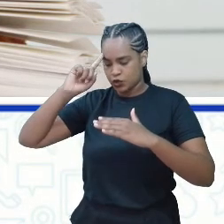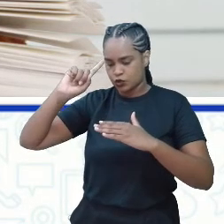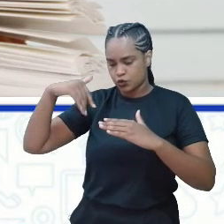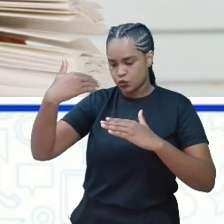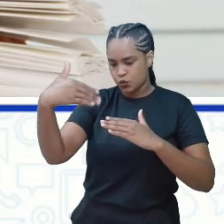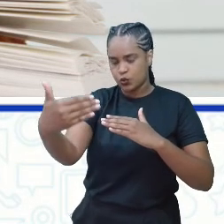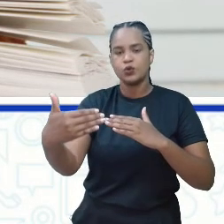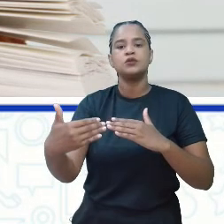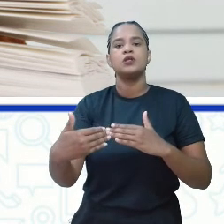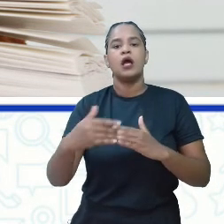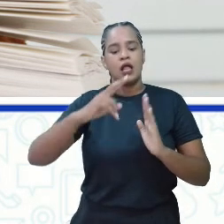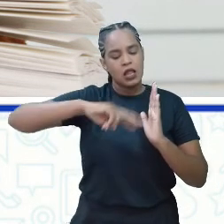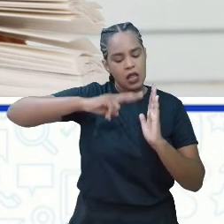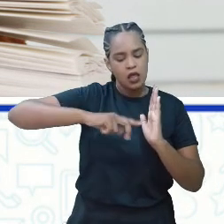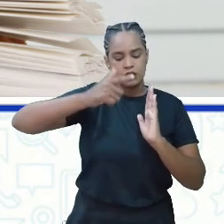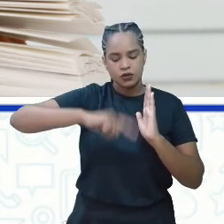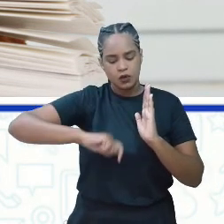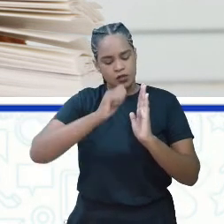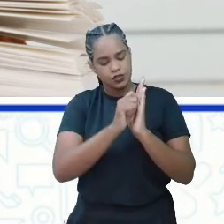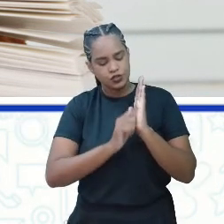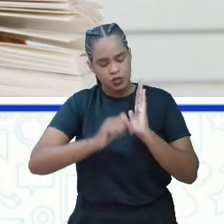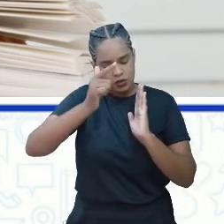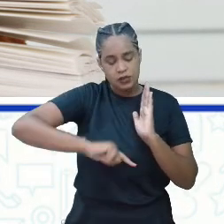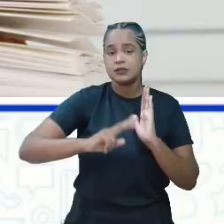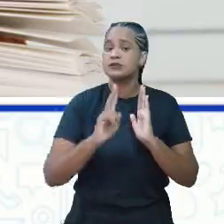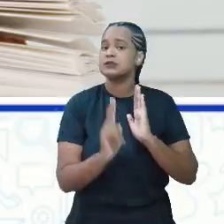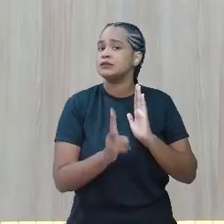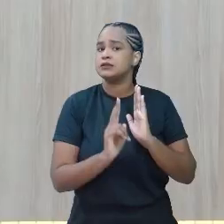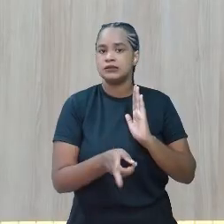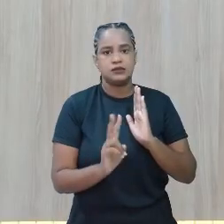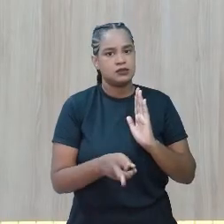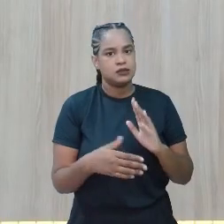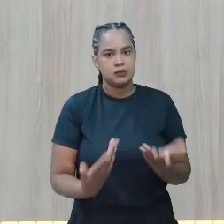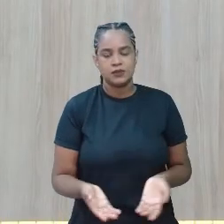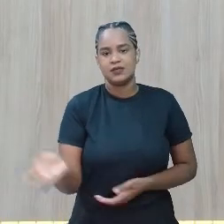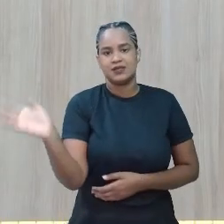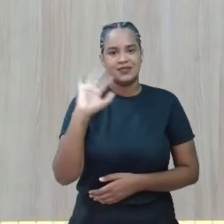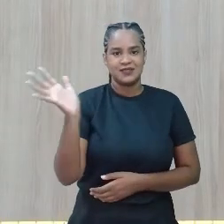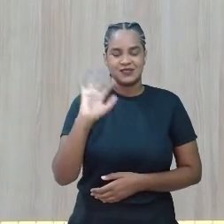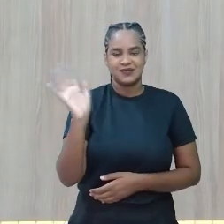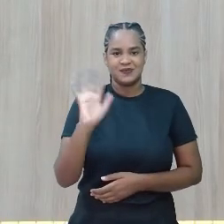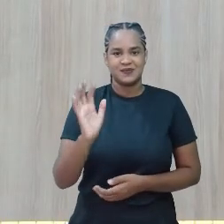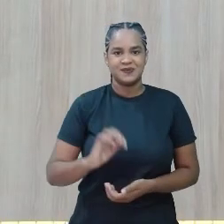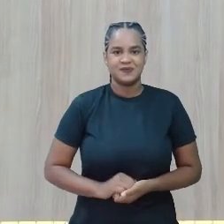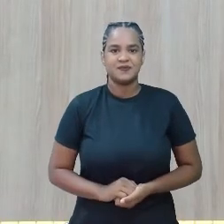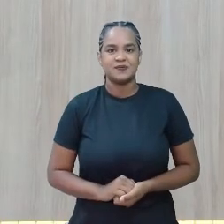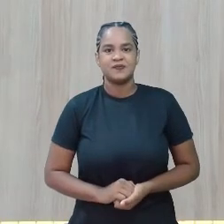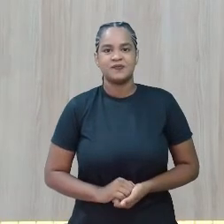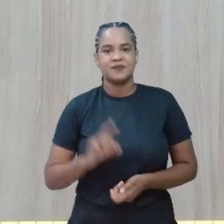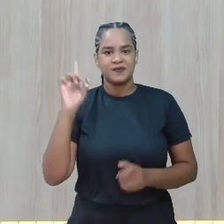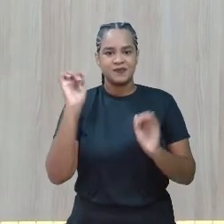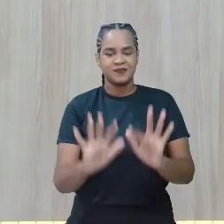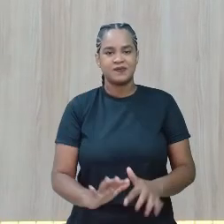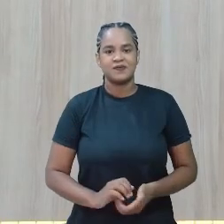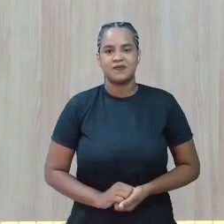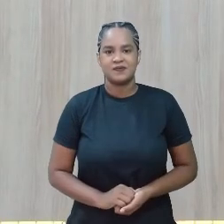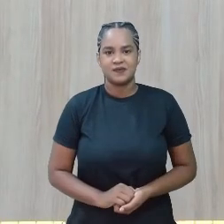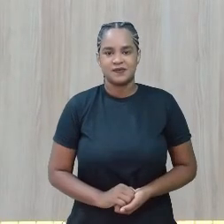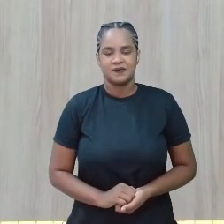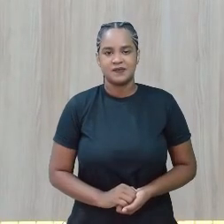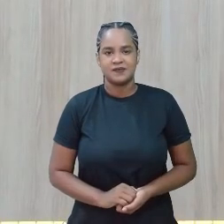Leia, releia, escreva, reescreva sempre. Então, tchau, pessoal. Fiquem com Deus.